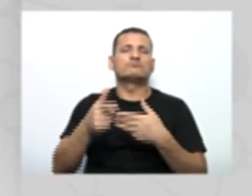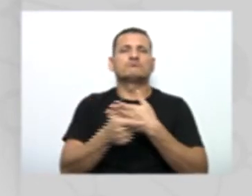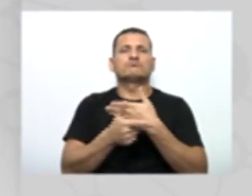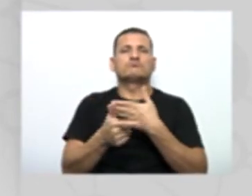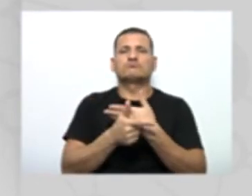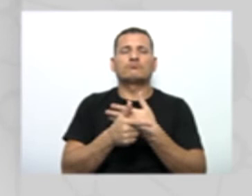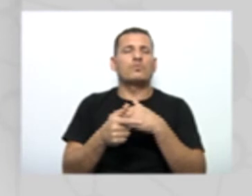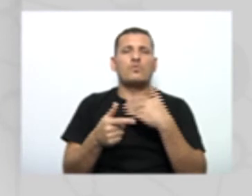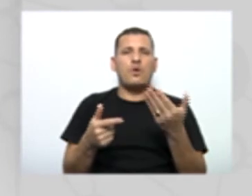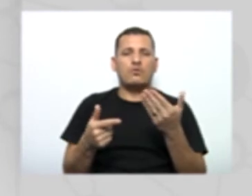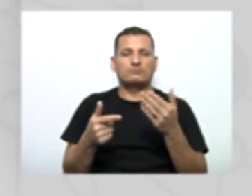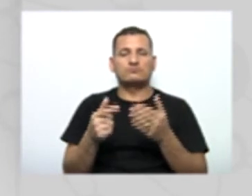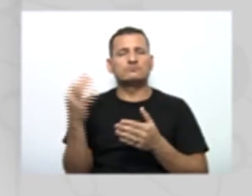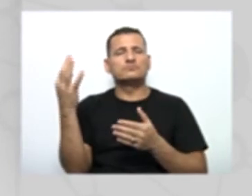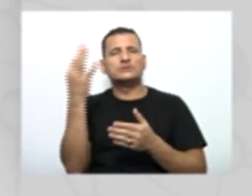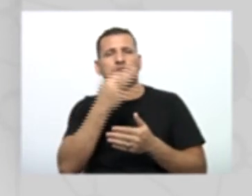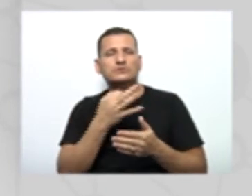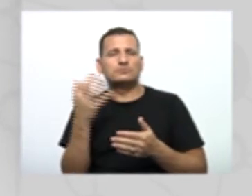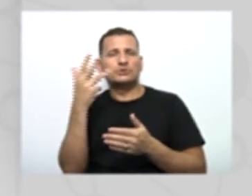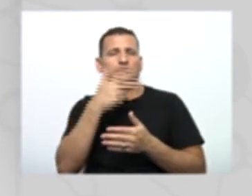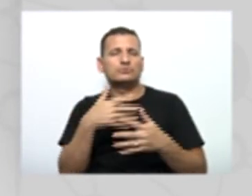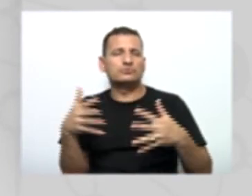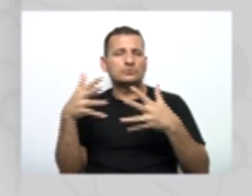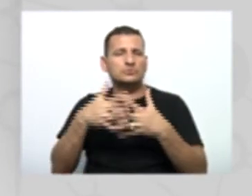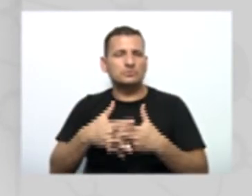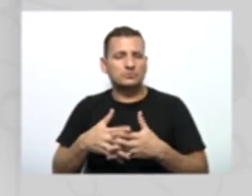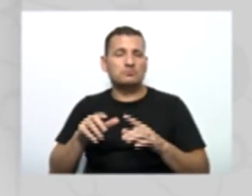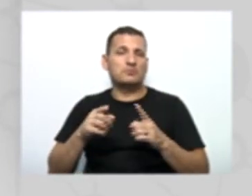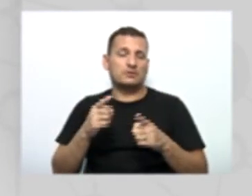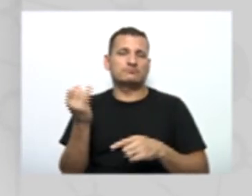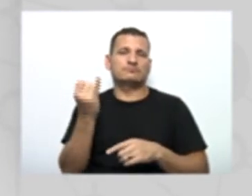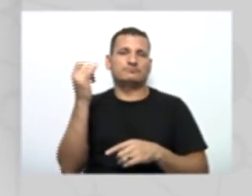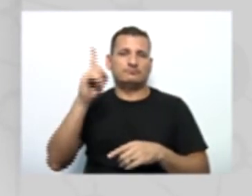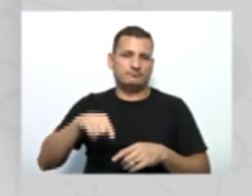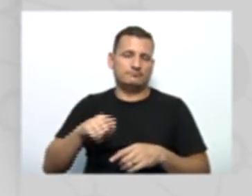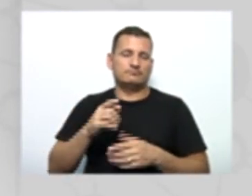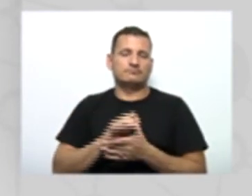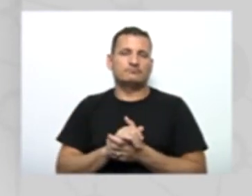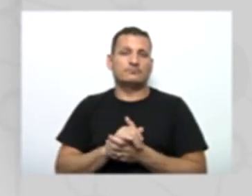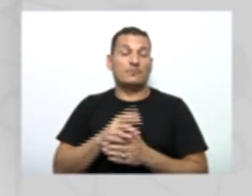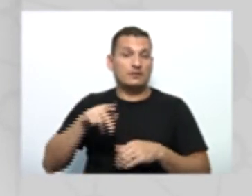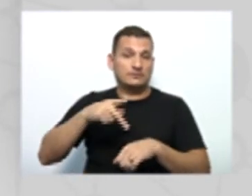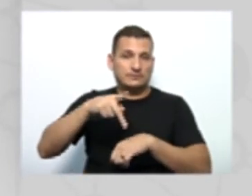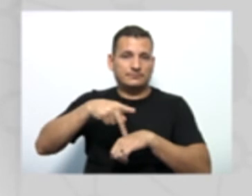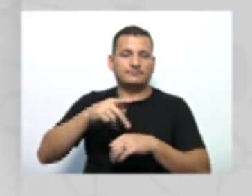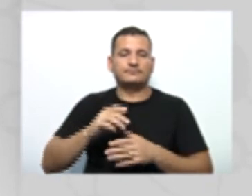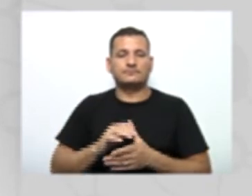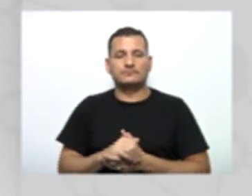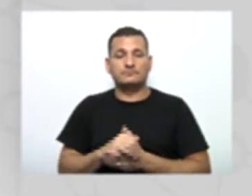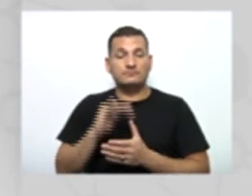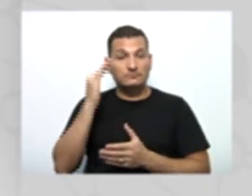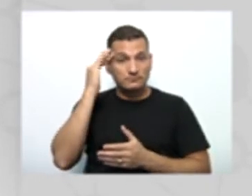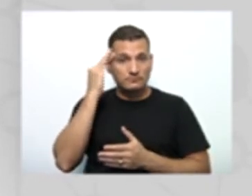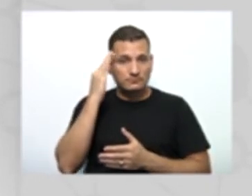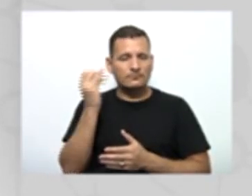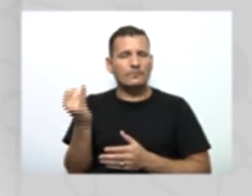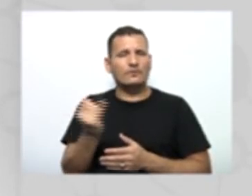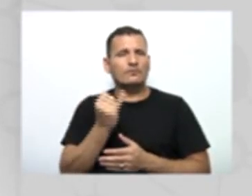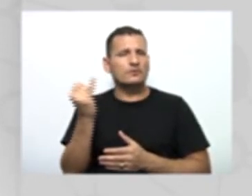tão complexa e tão importante que é o nosso Estado. E entender a importância das